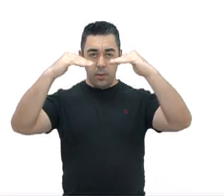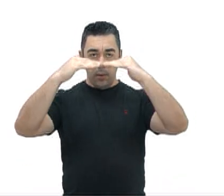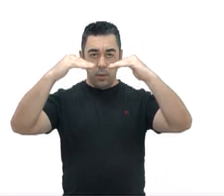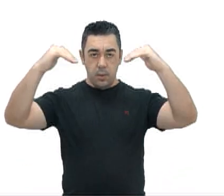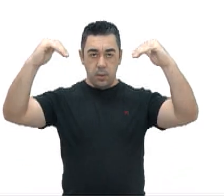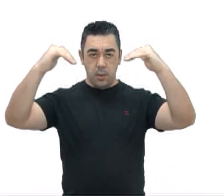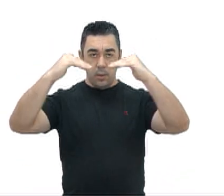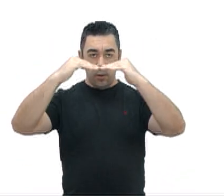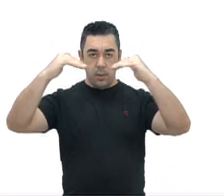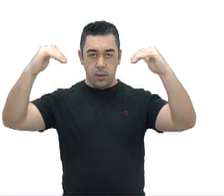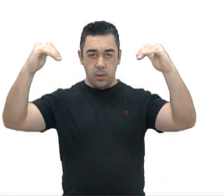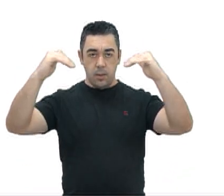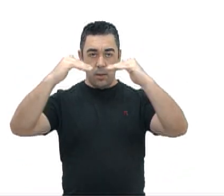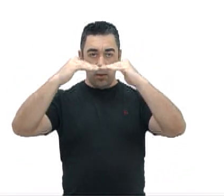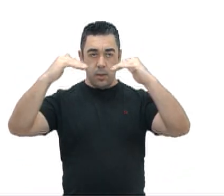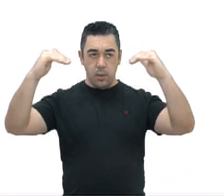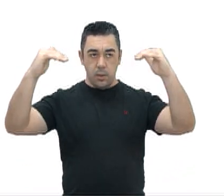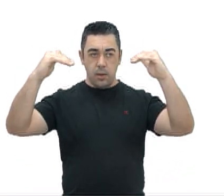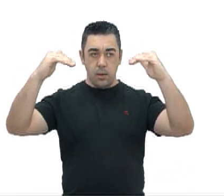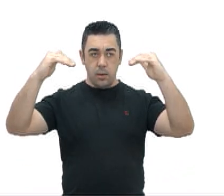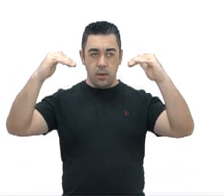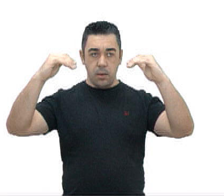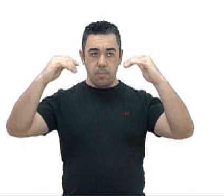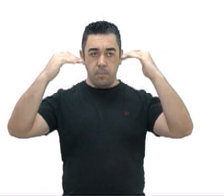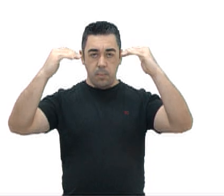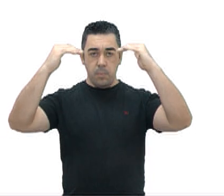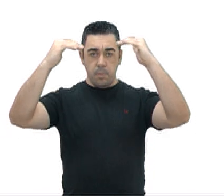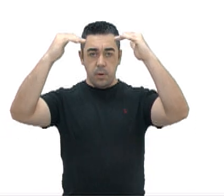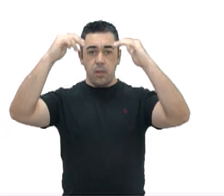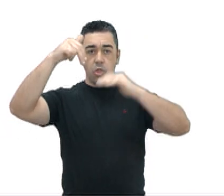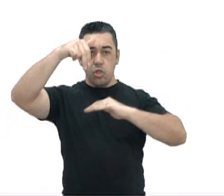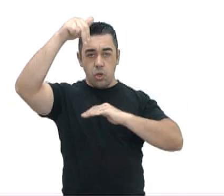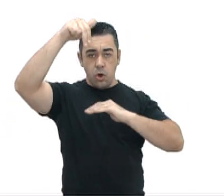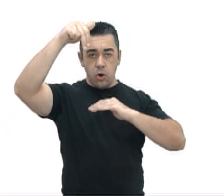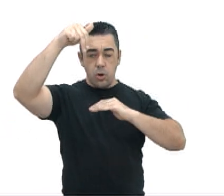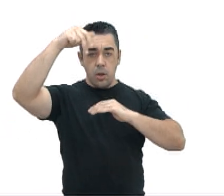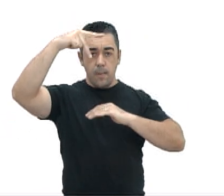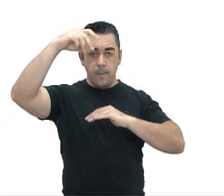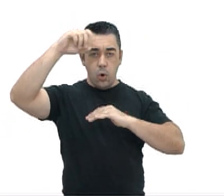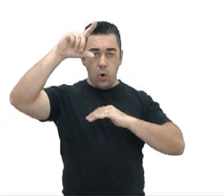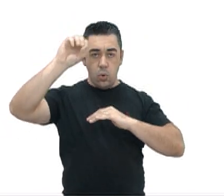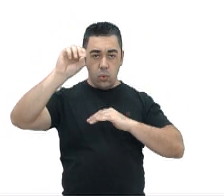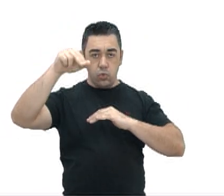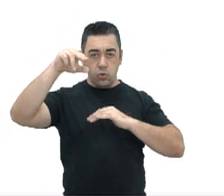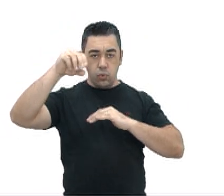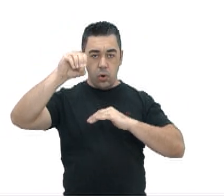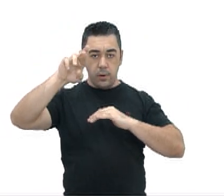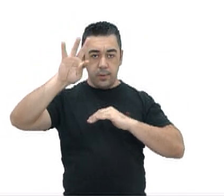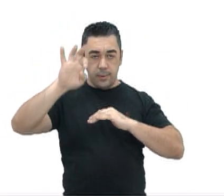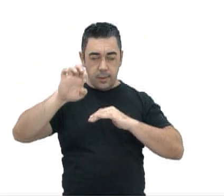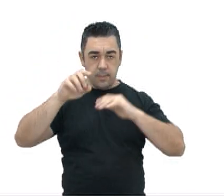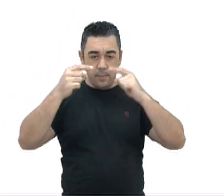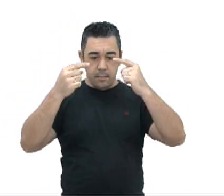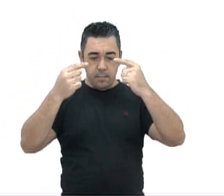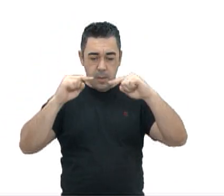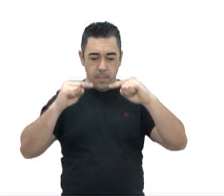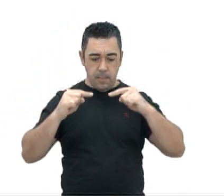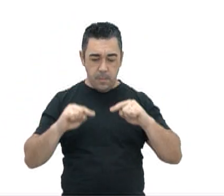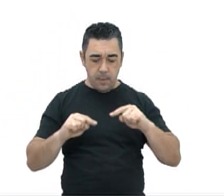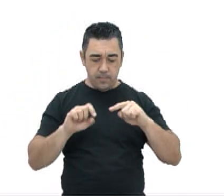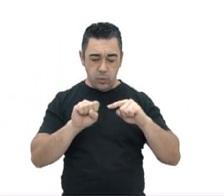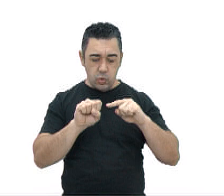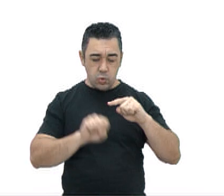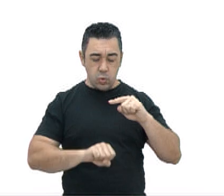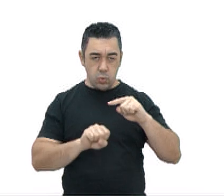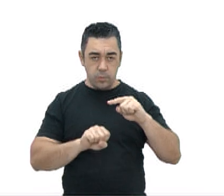parte superior nós temos o hemisfério norte até o polo norte. Na parte inferior nós vamos ter o hemisfério